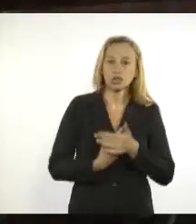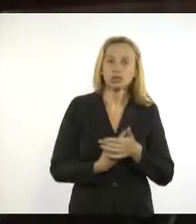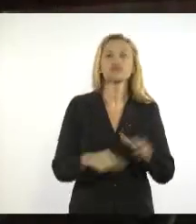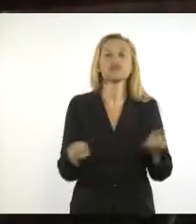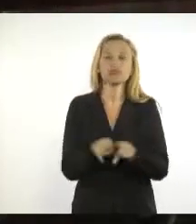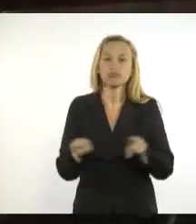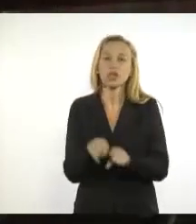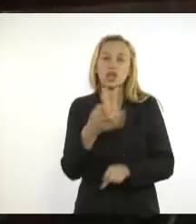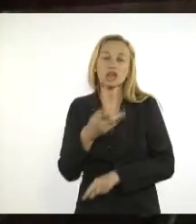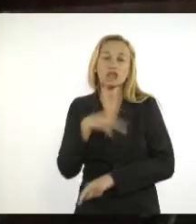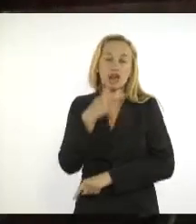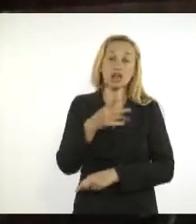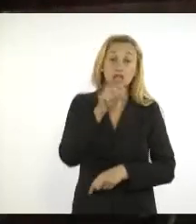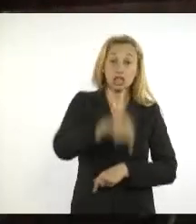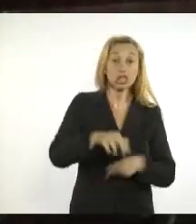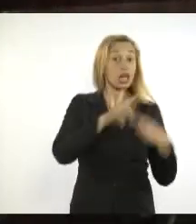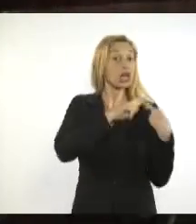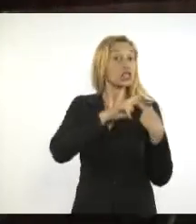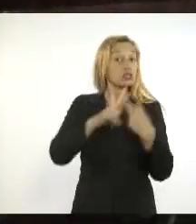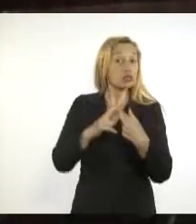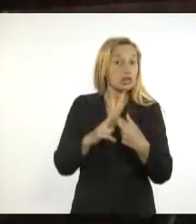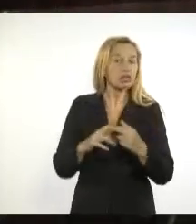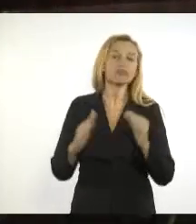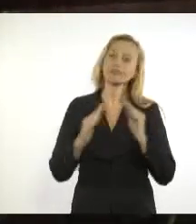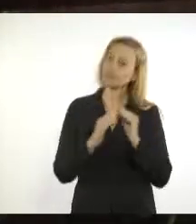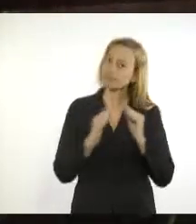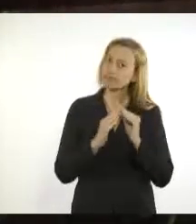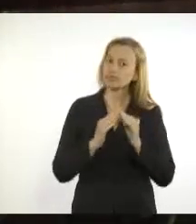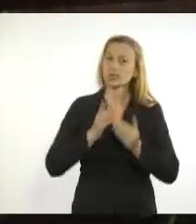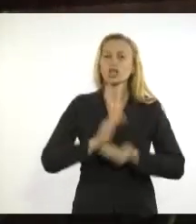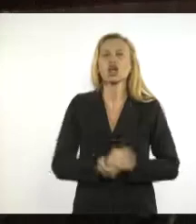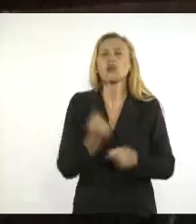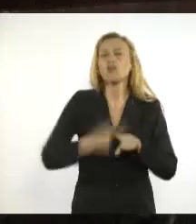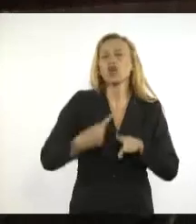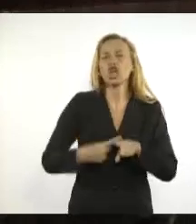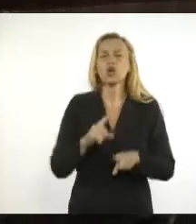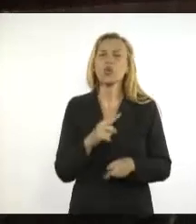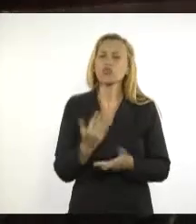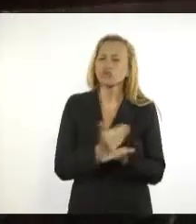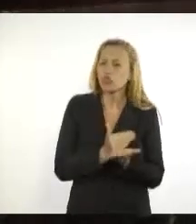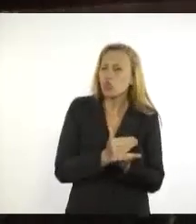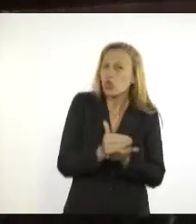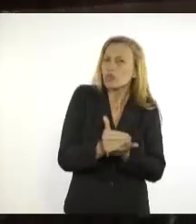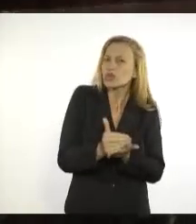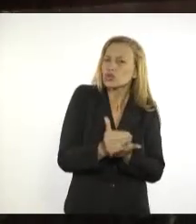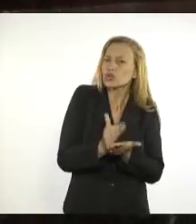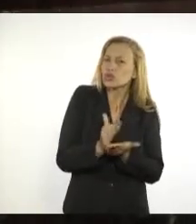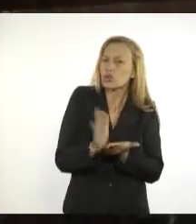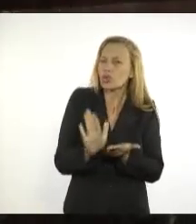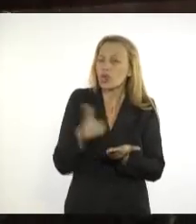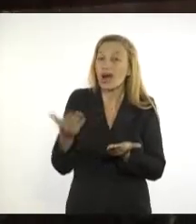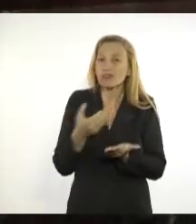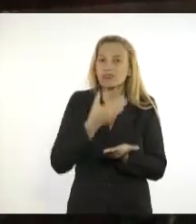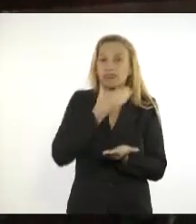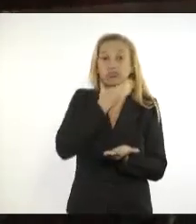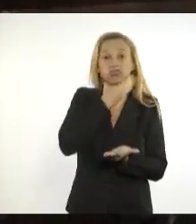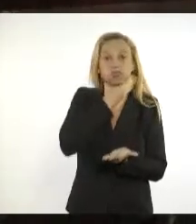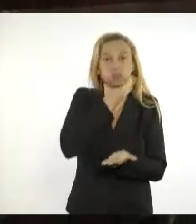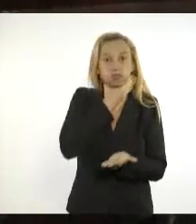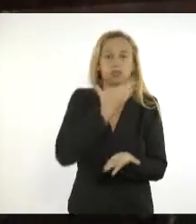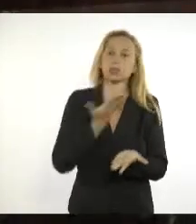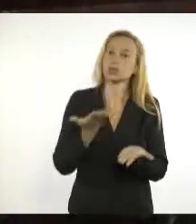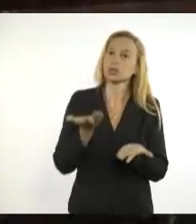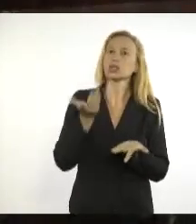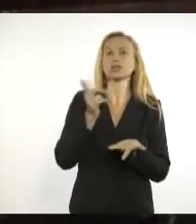da responsabilidade dessa casa, porque quando começou a crise da SEDAI, que